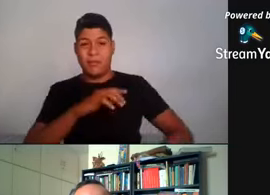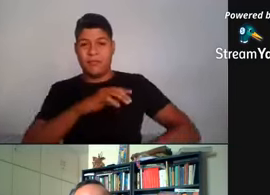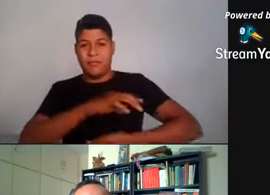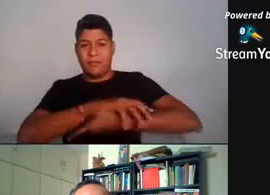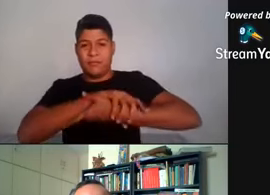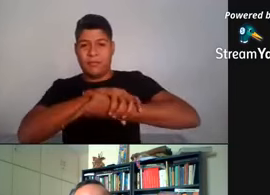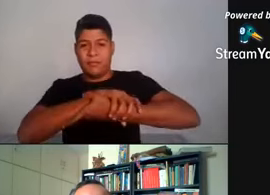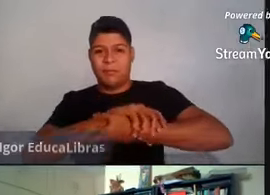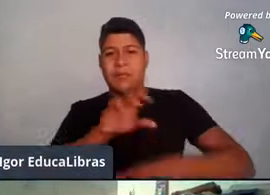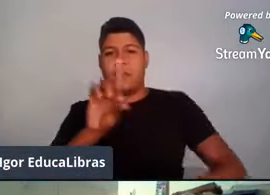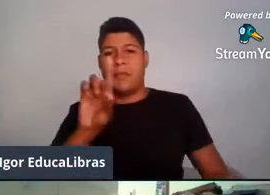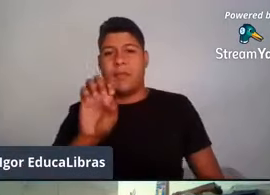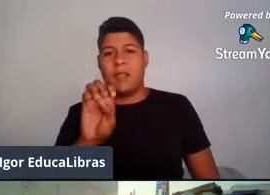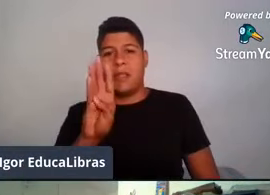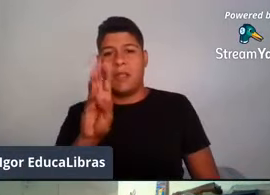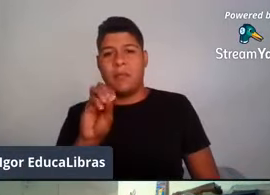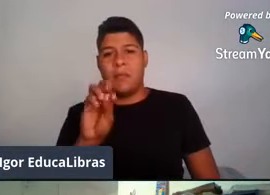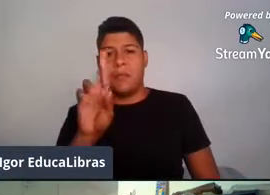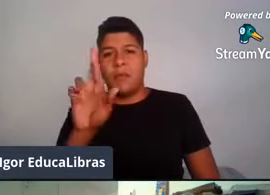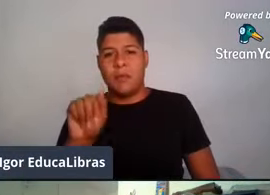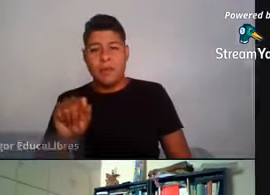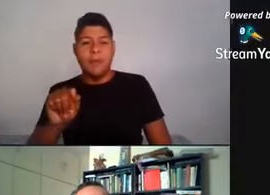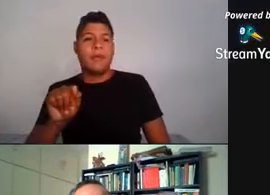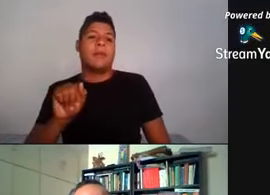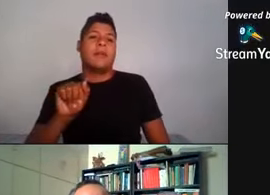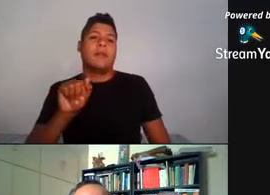da doutora Débora Kelly,